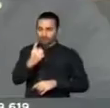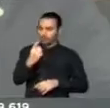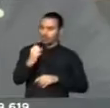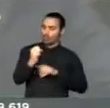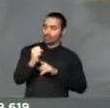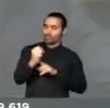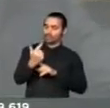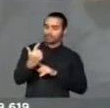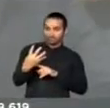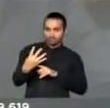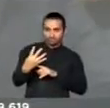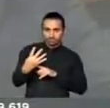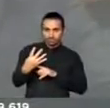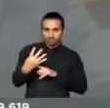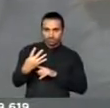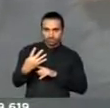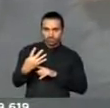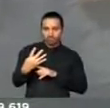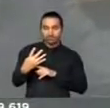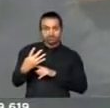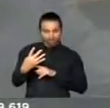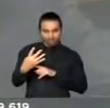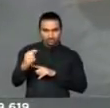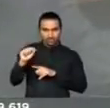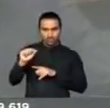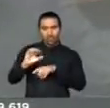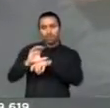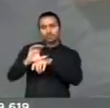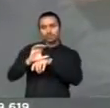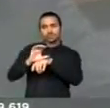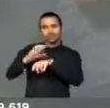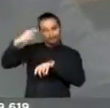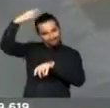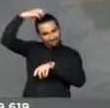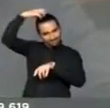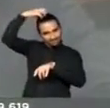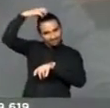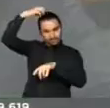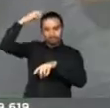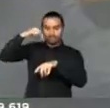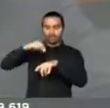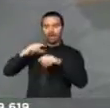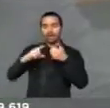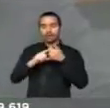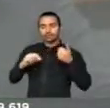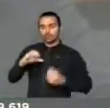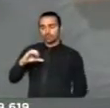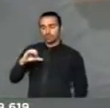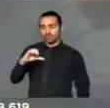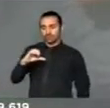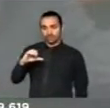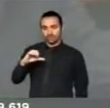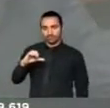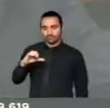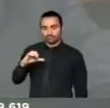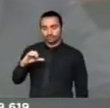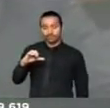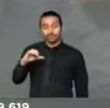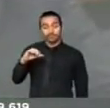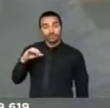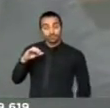1824, nós tivemos a nossa Constituição Imperial, em que seu artigo 99, ele